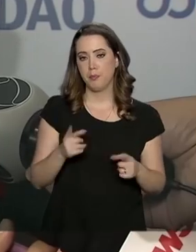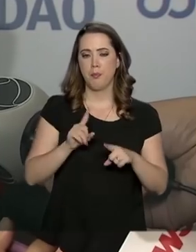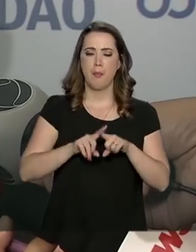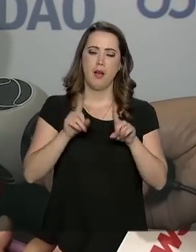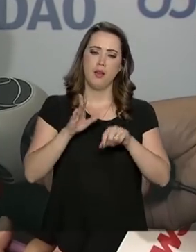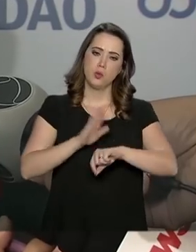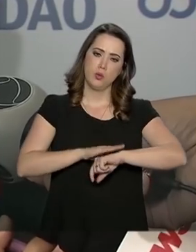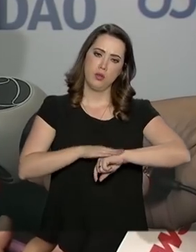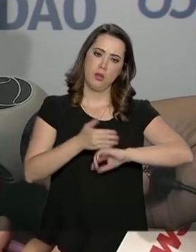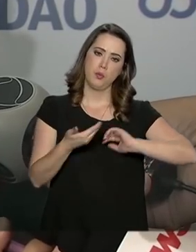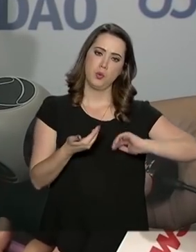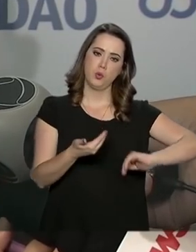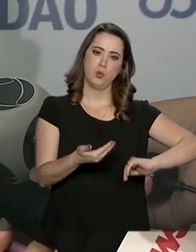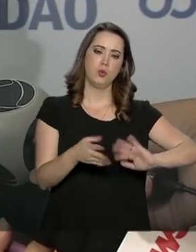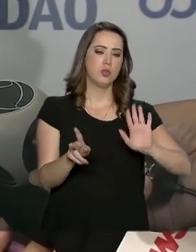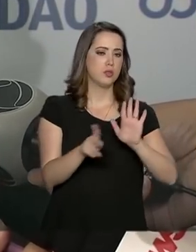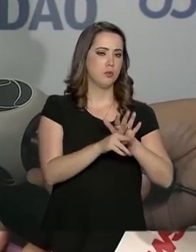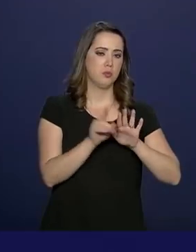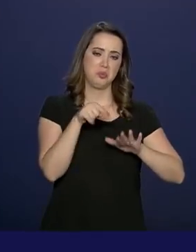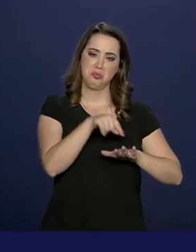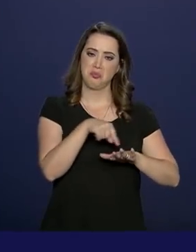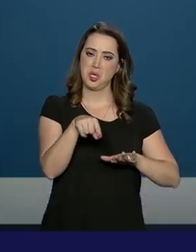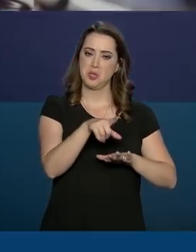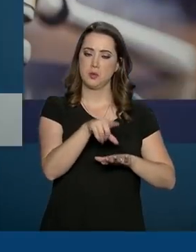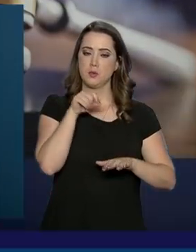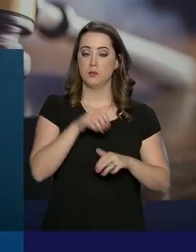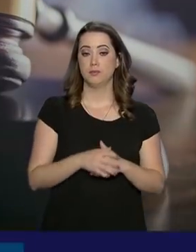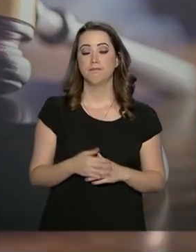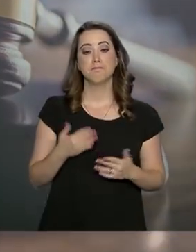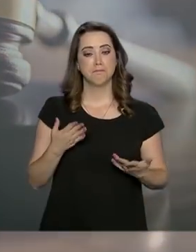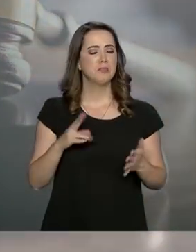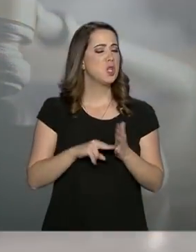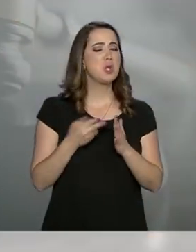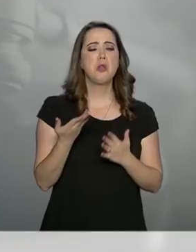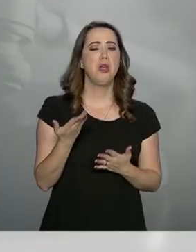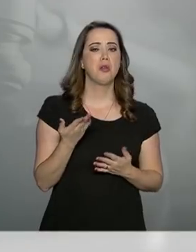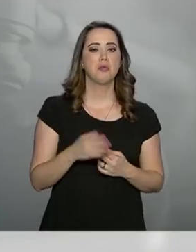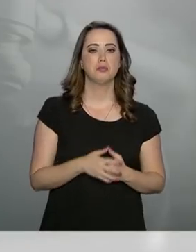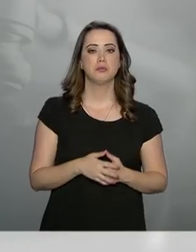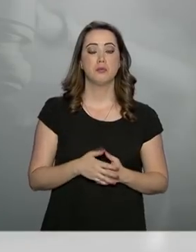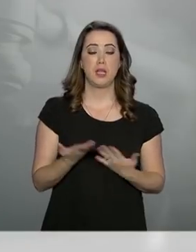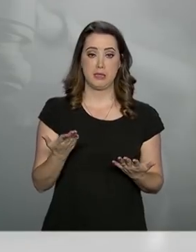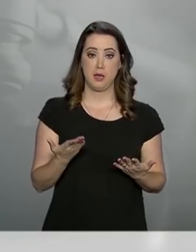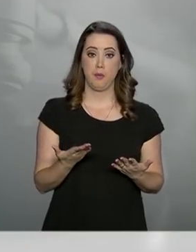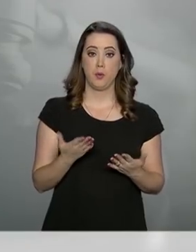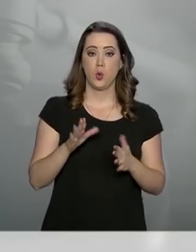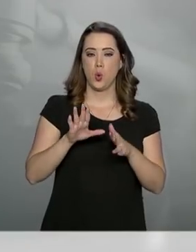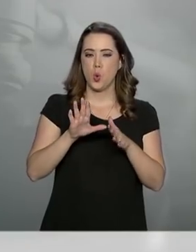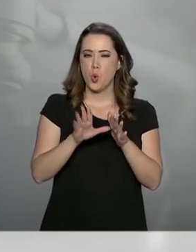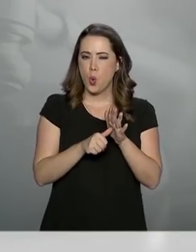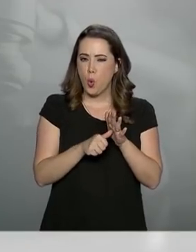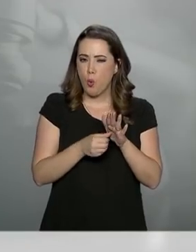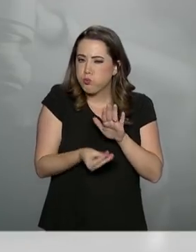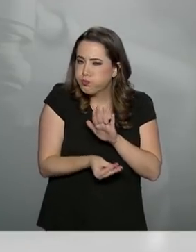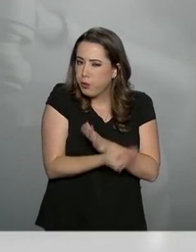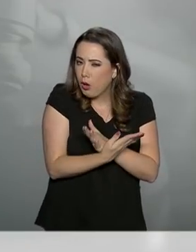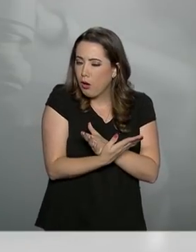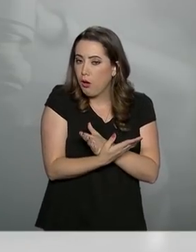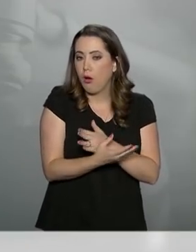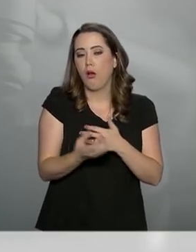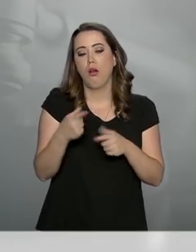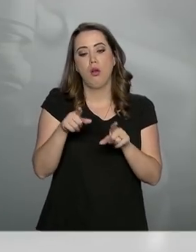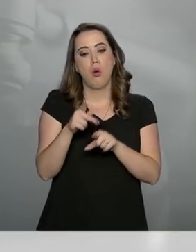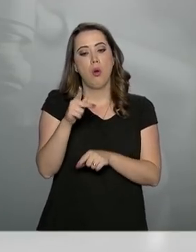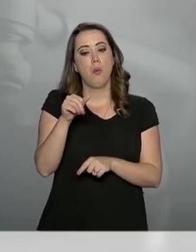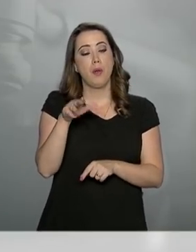tempo do congresso pertence aí ao congresso pelo projeto corrupção passiva e ativa e Peculato serão punidos com prisão em